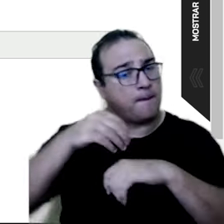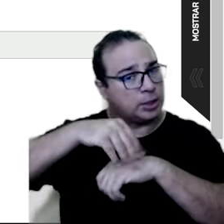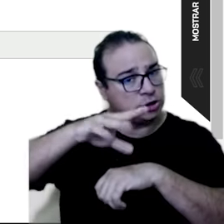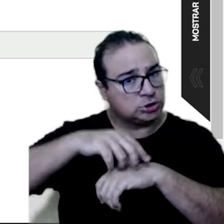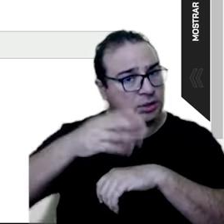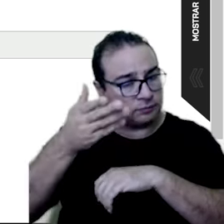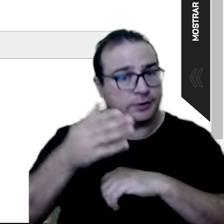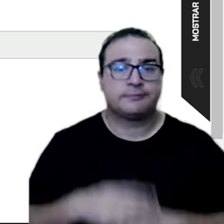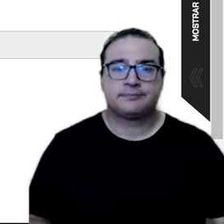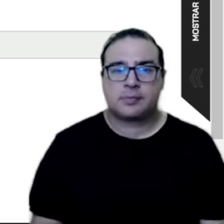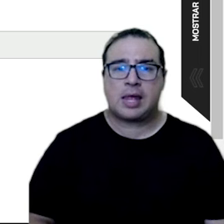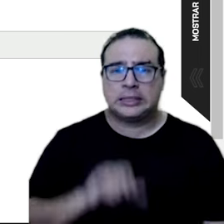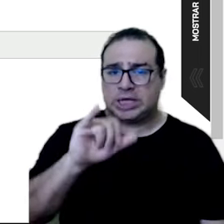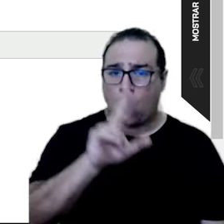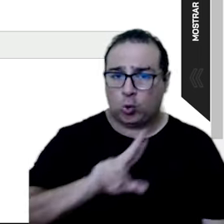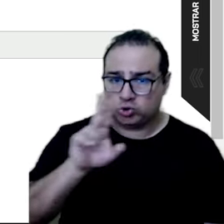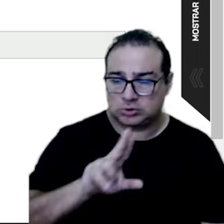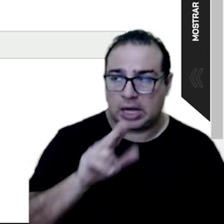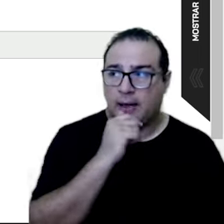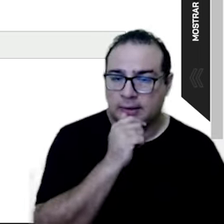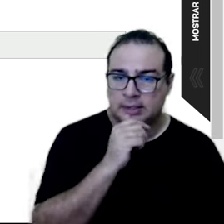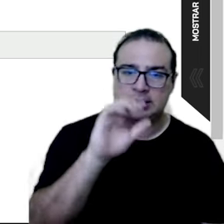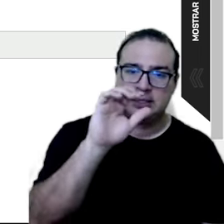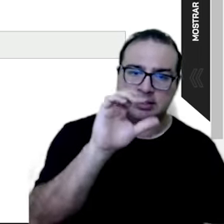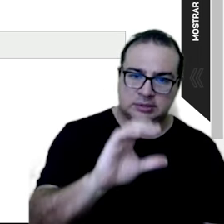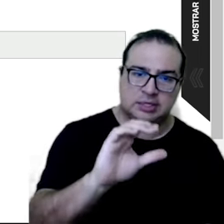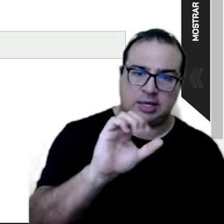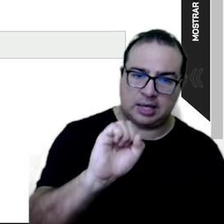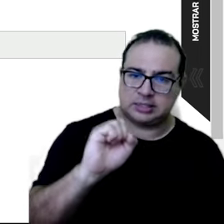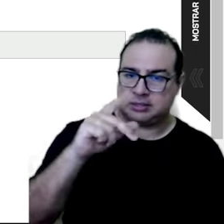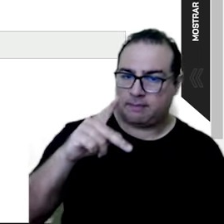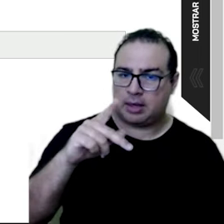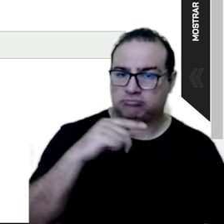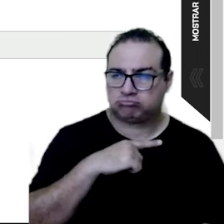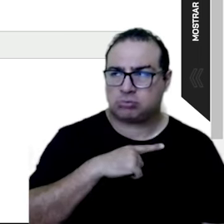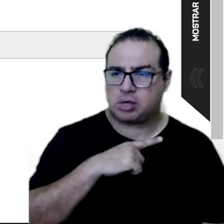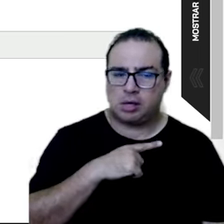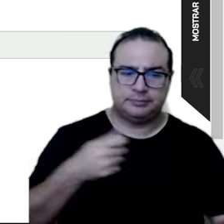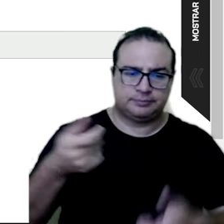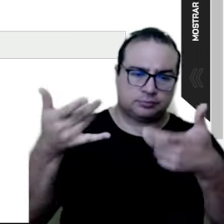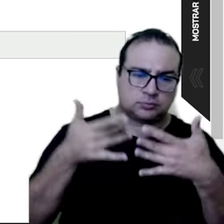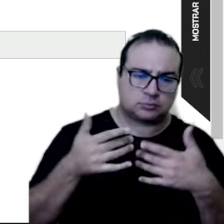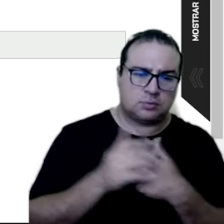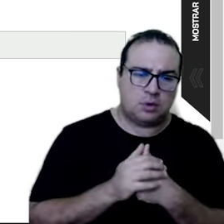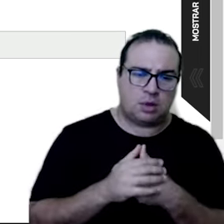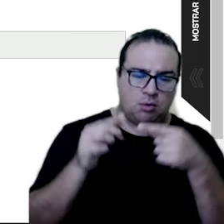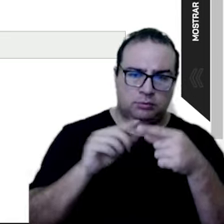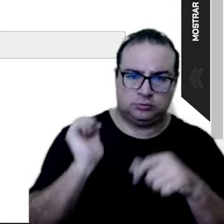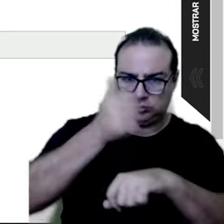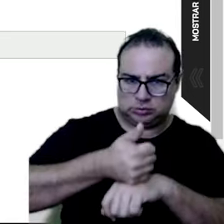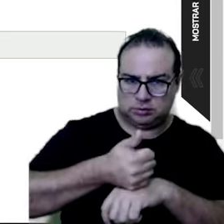uma dica né se eu utilizar uma CST que trata de